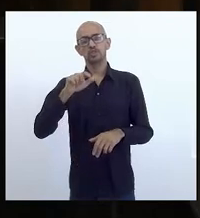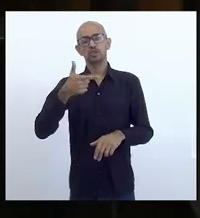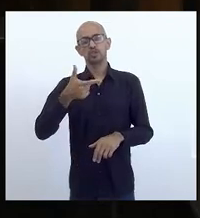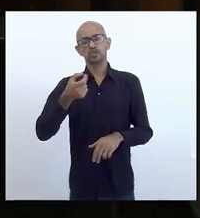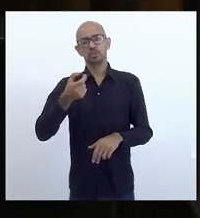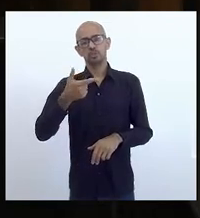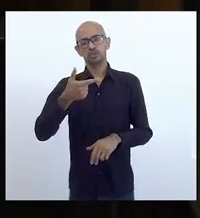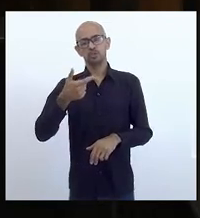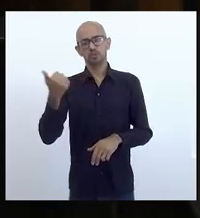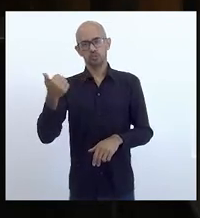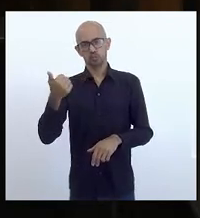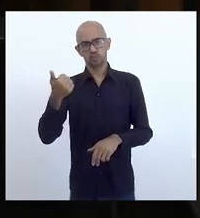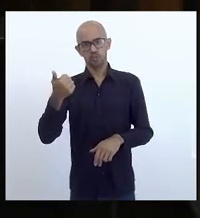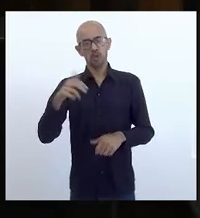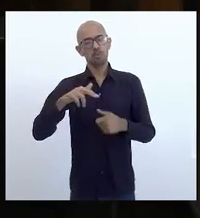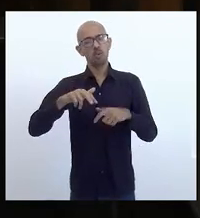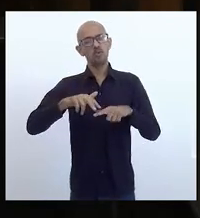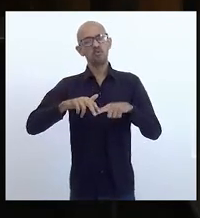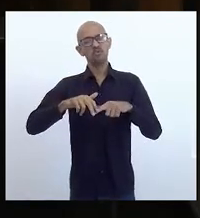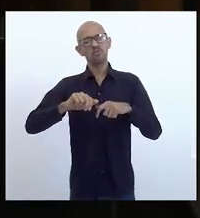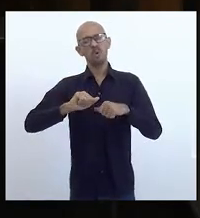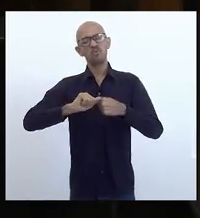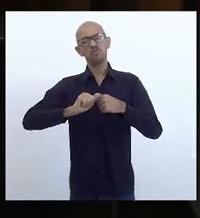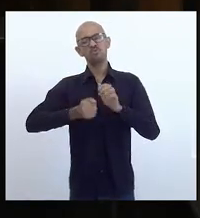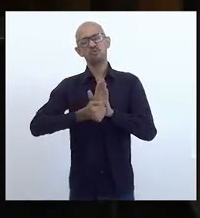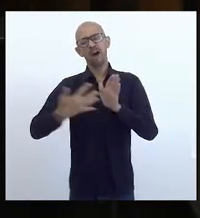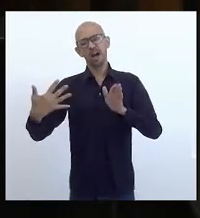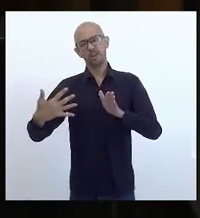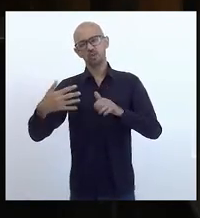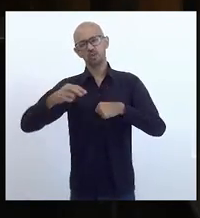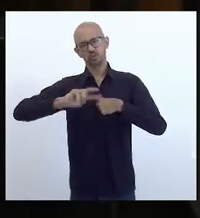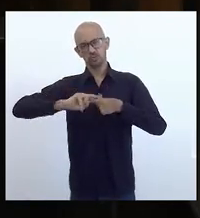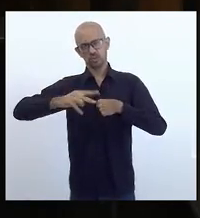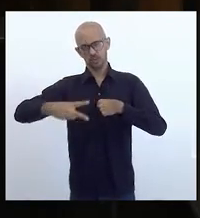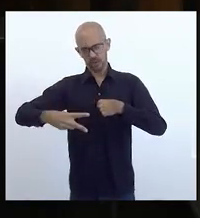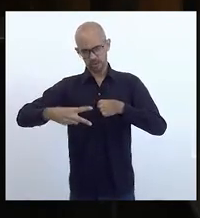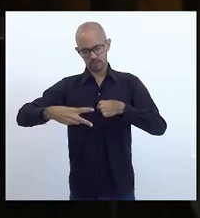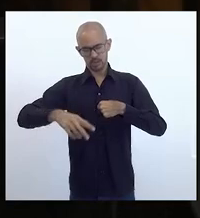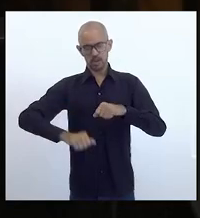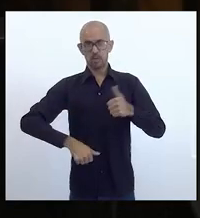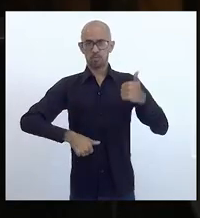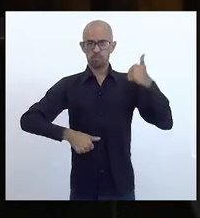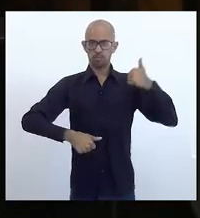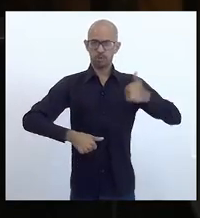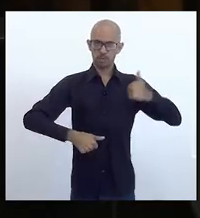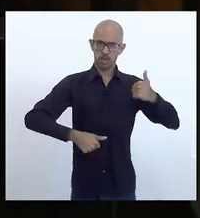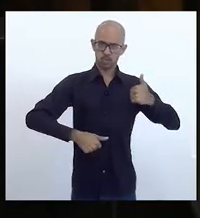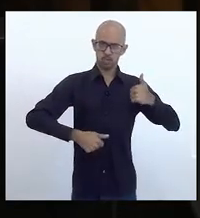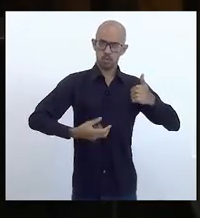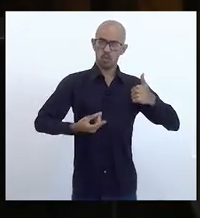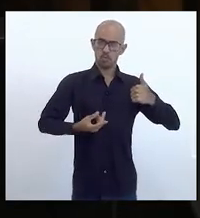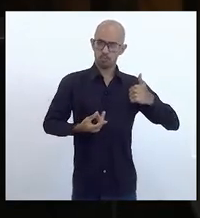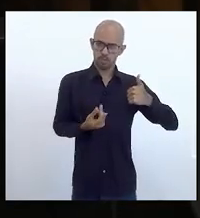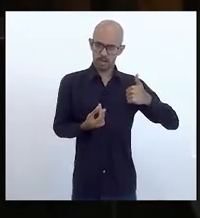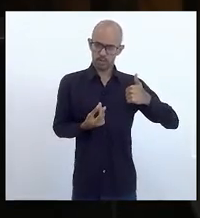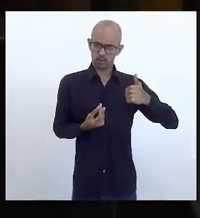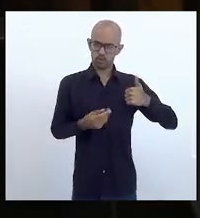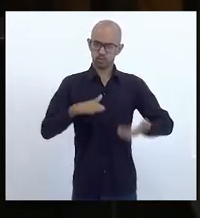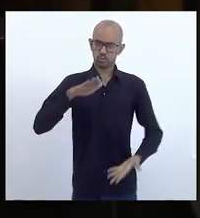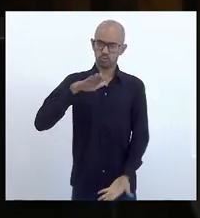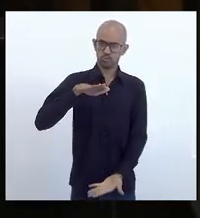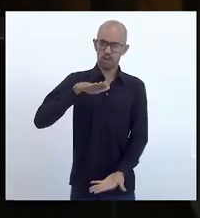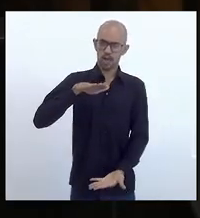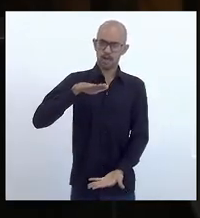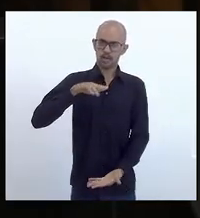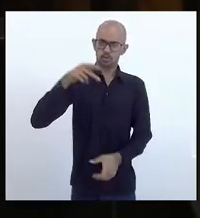diria, quatro vertentes. A primeira, que o preço do barril do petróleo disparou.